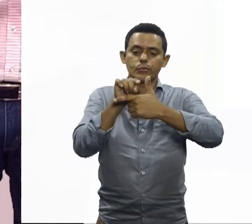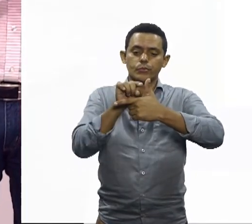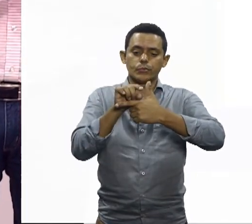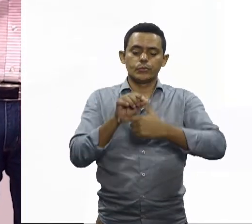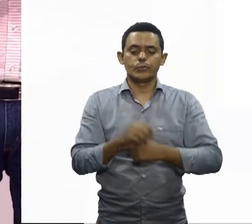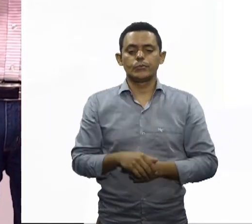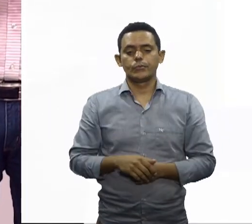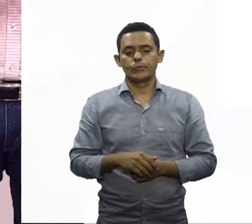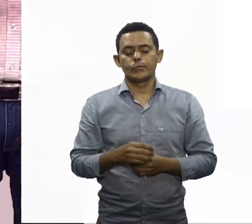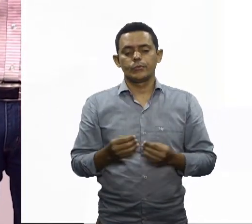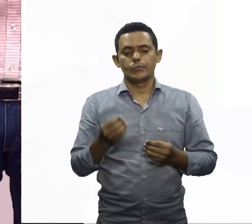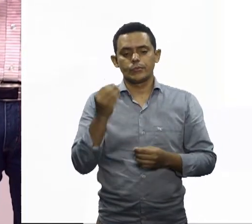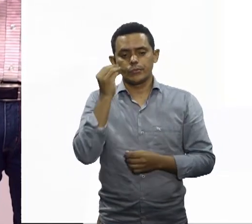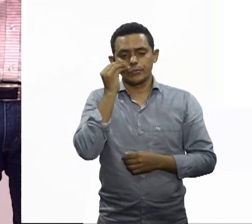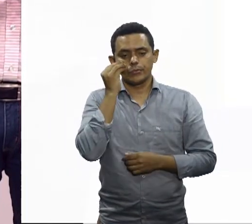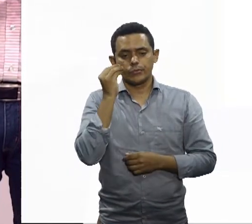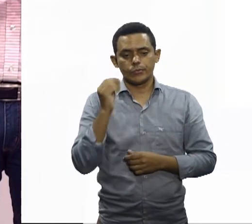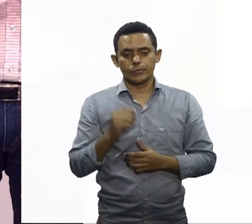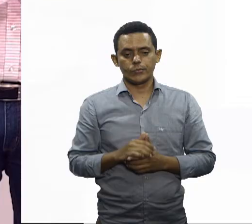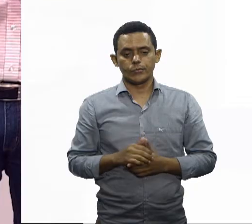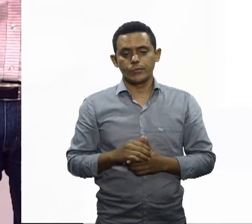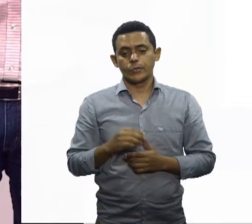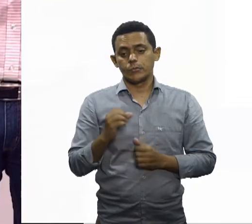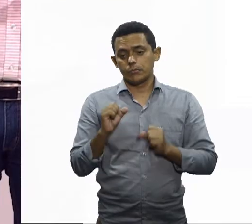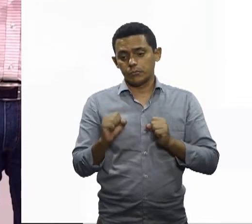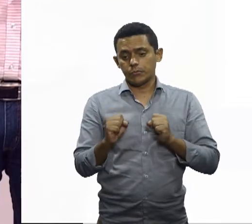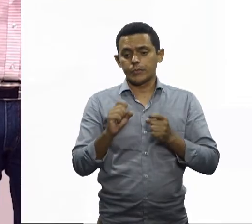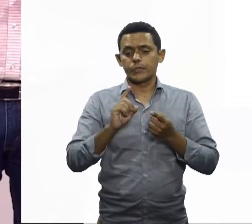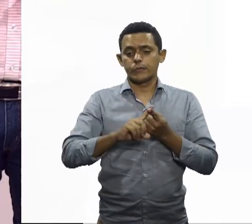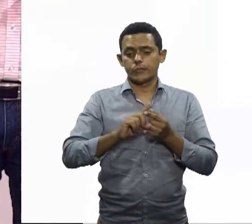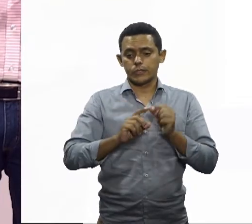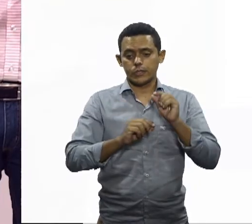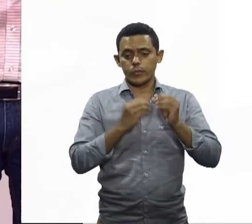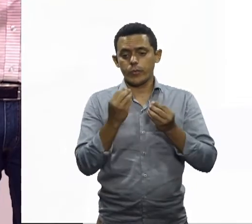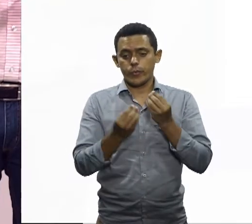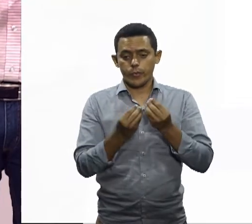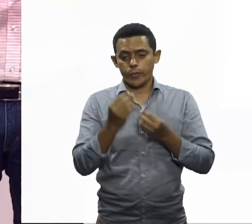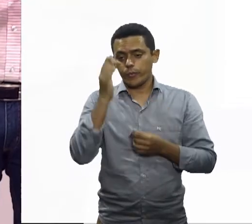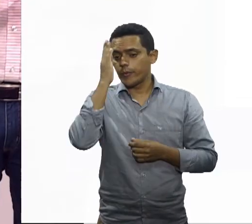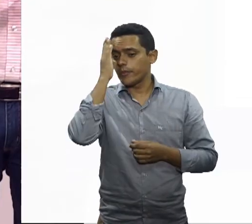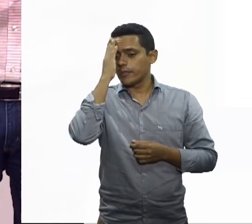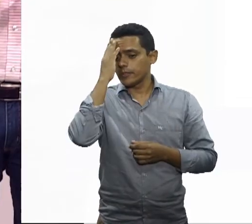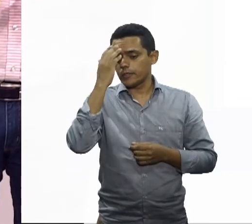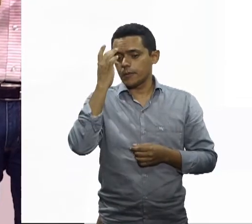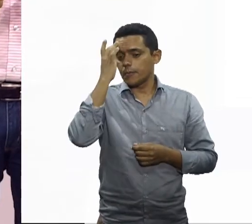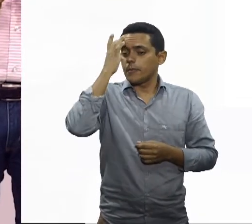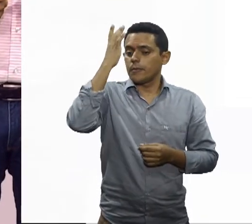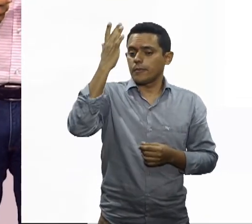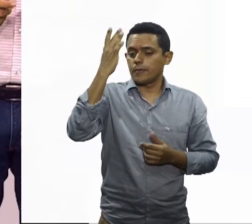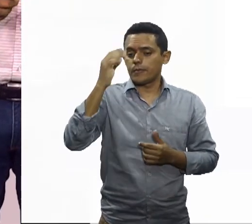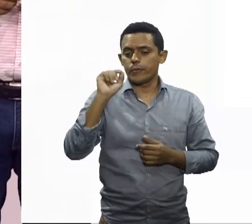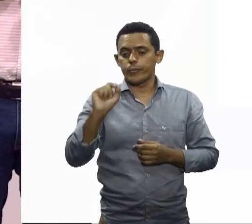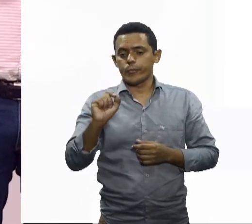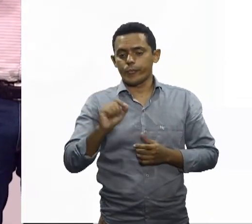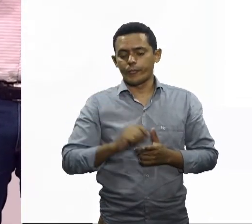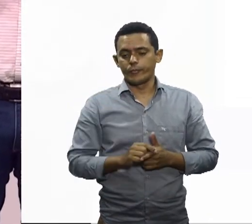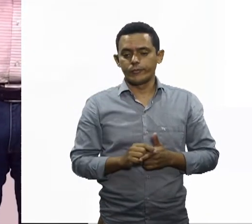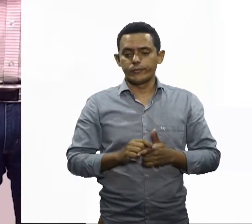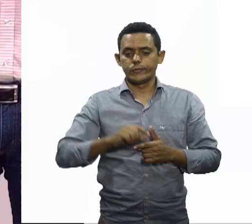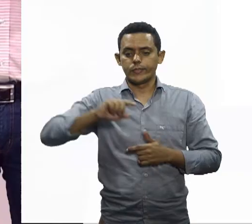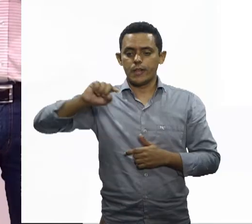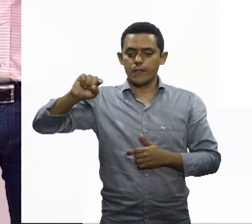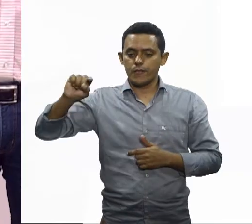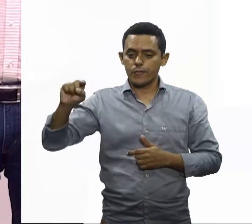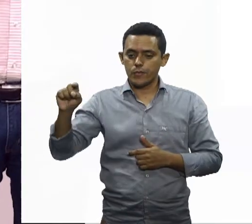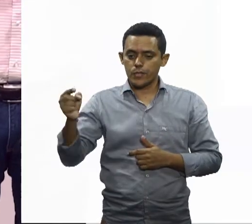ali. Eu vou colocar ali para vocês o seguinte. Olha, eu adiantei ali um pouquinho. Vou voltar. Presta atenção. Se você